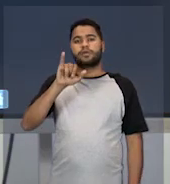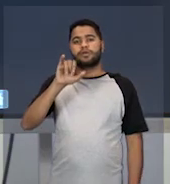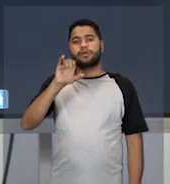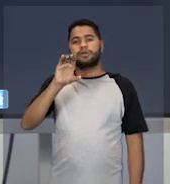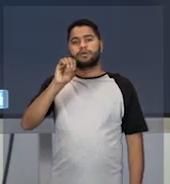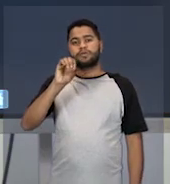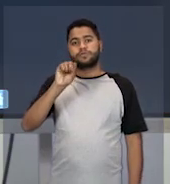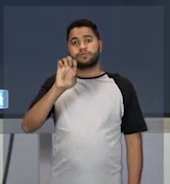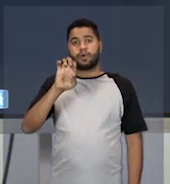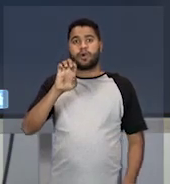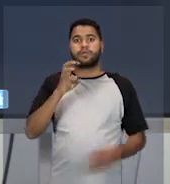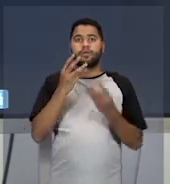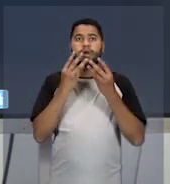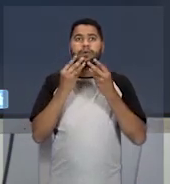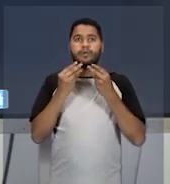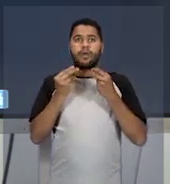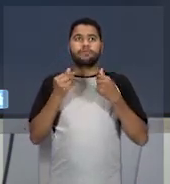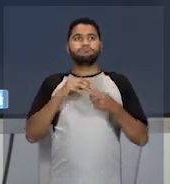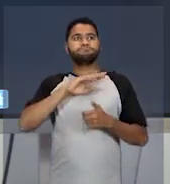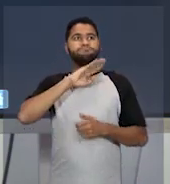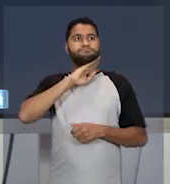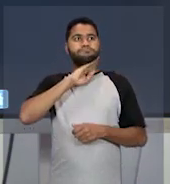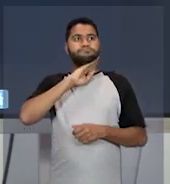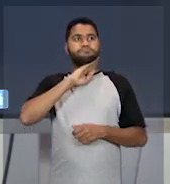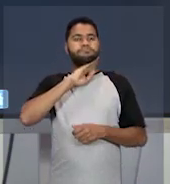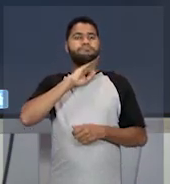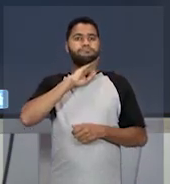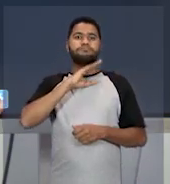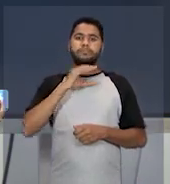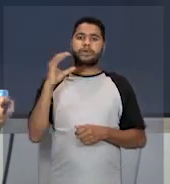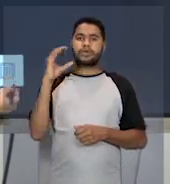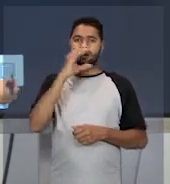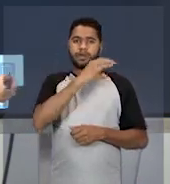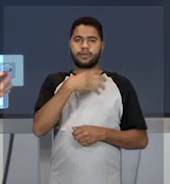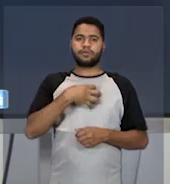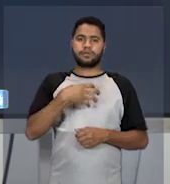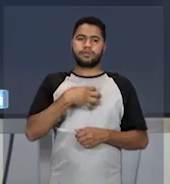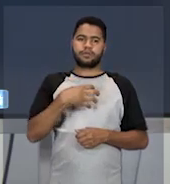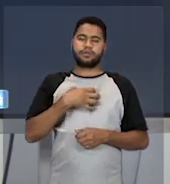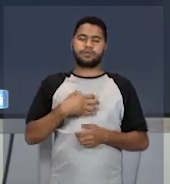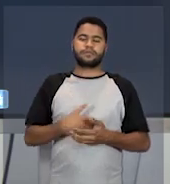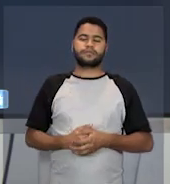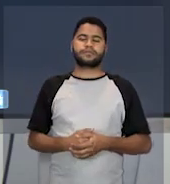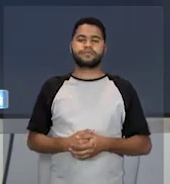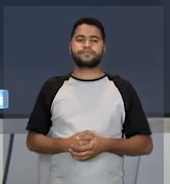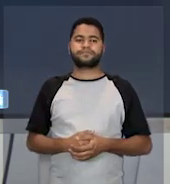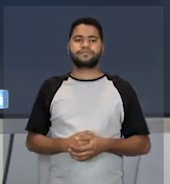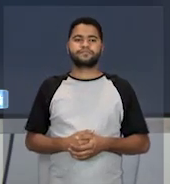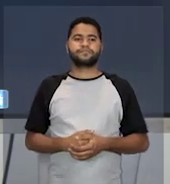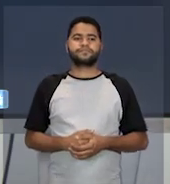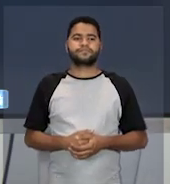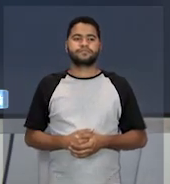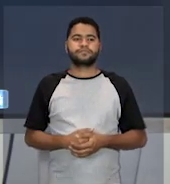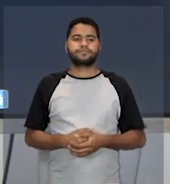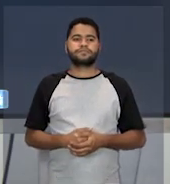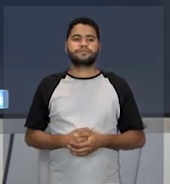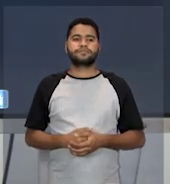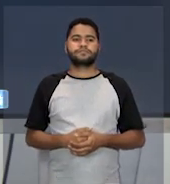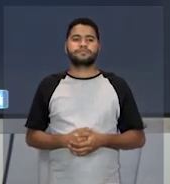oxigênio, tá? E você sente o calor aí, tá certo? É a energia da máquina que é o seu corpo.